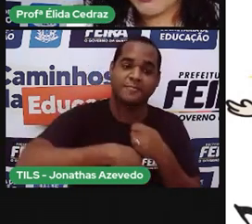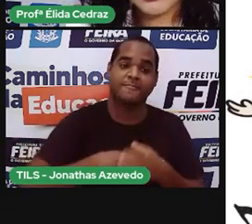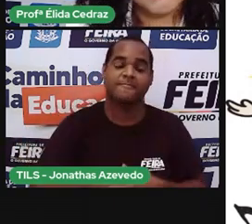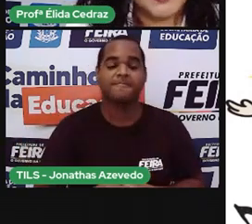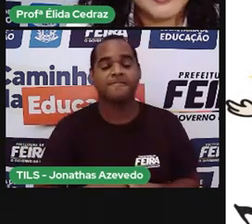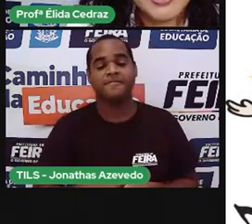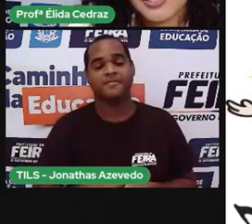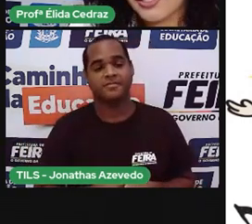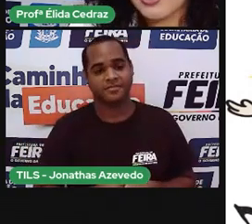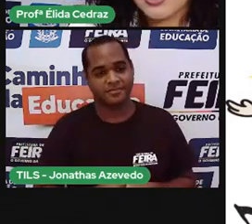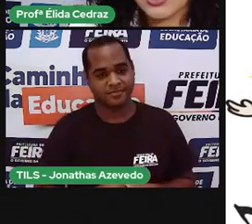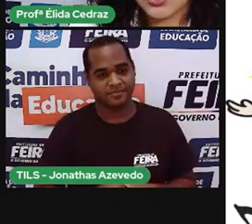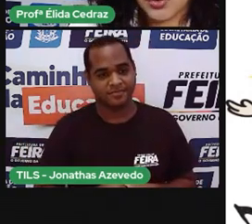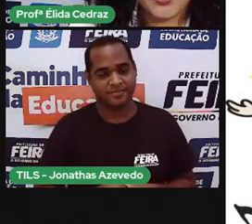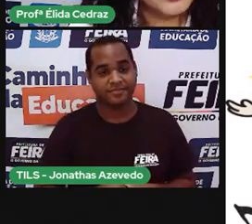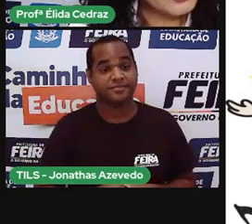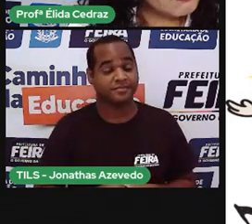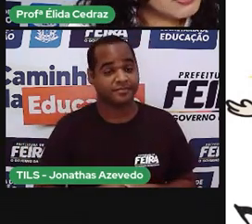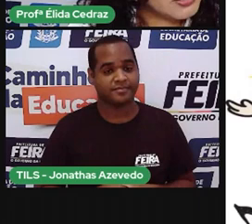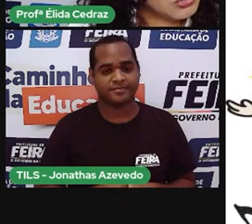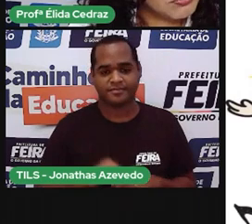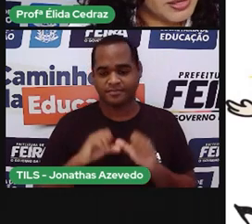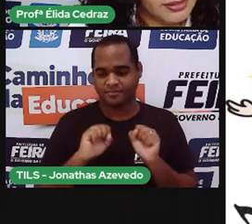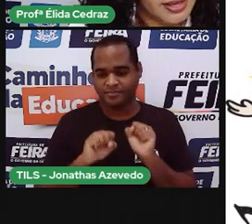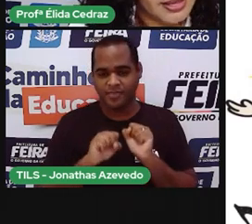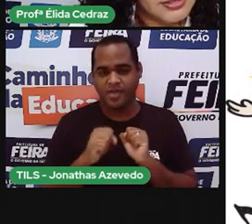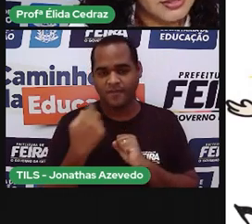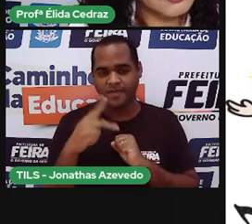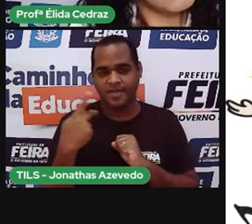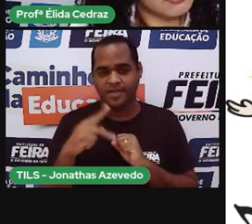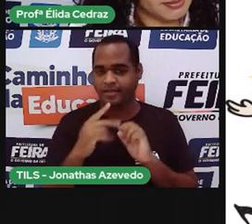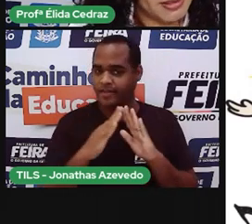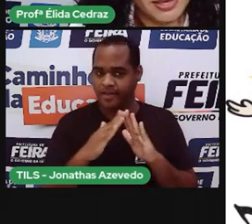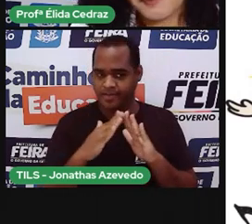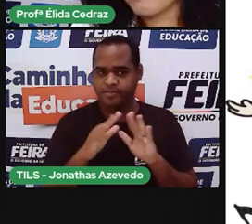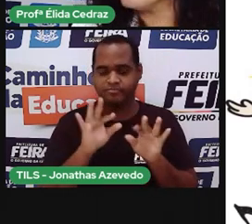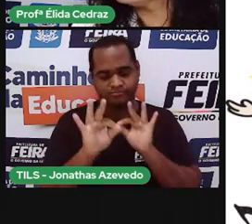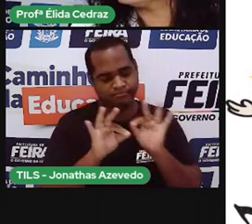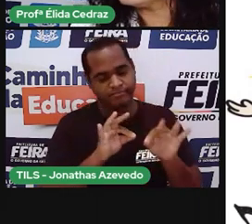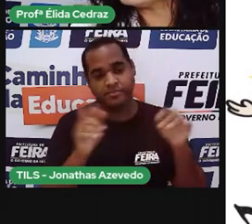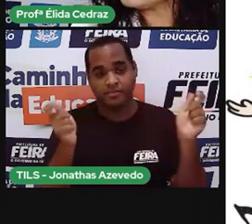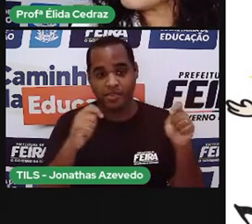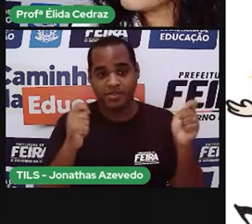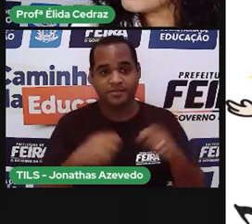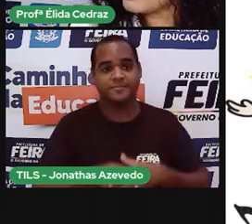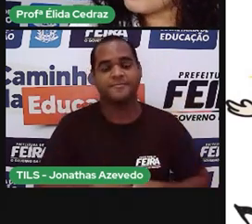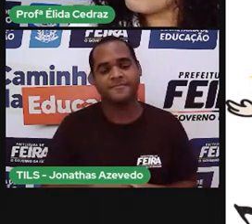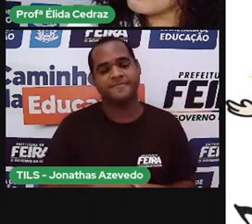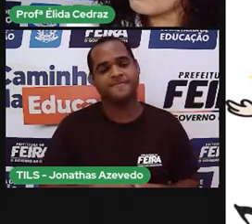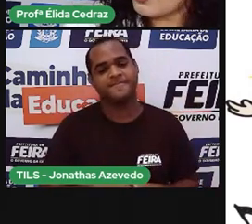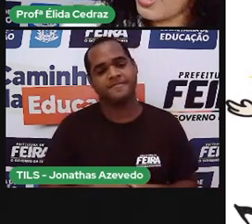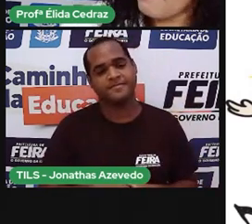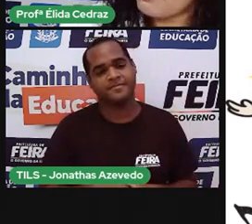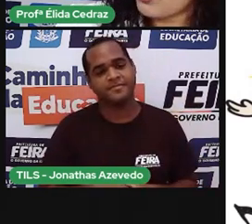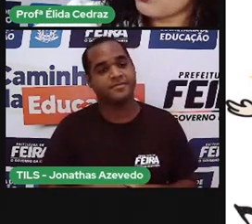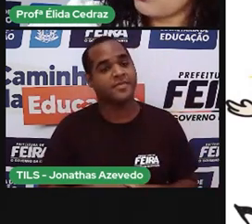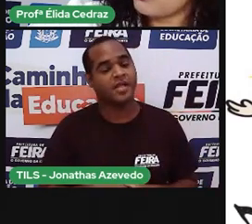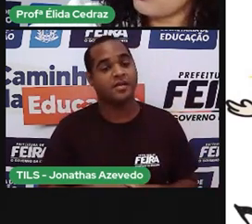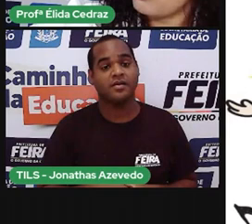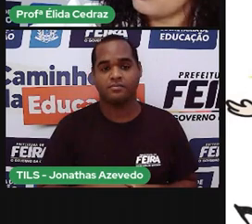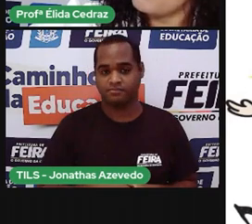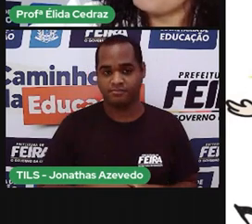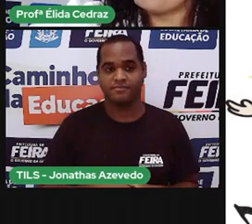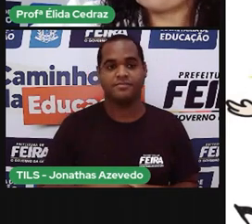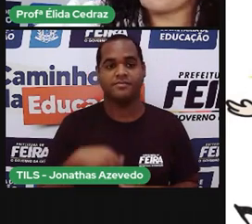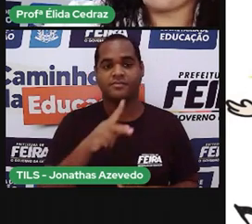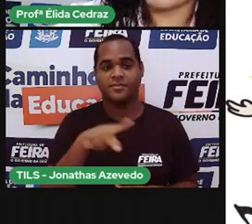você pode fazer com o que você tiver em casa, tá bem? E assim, a Pró